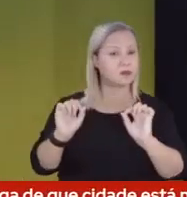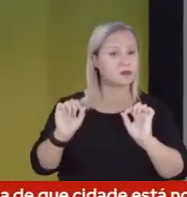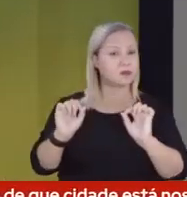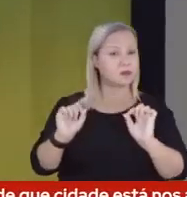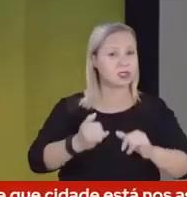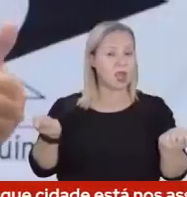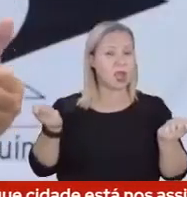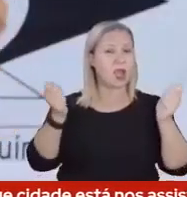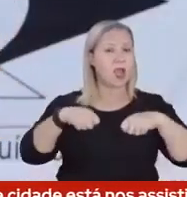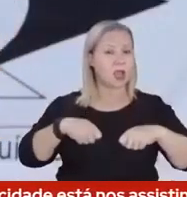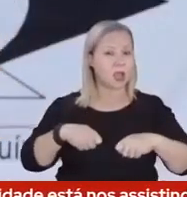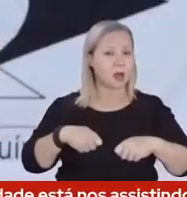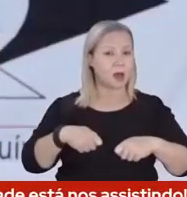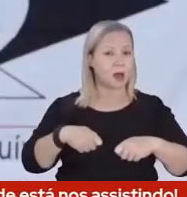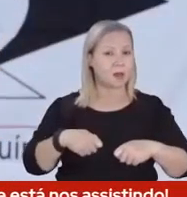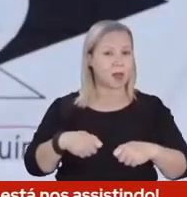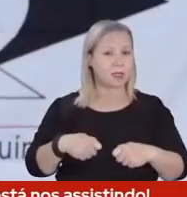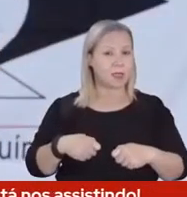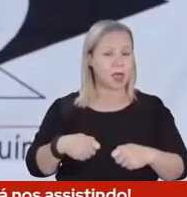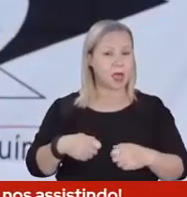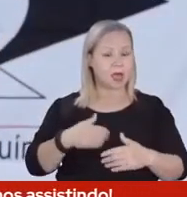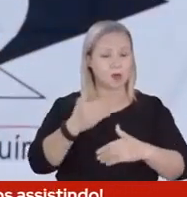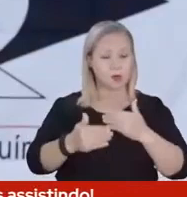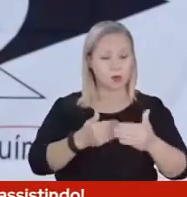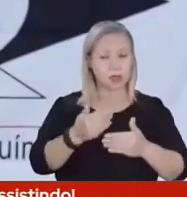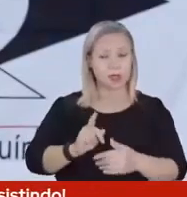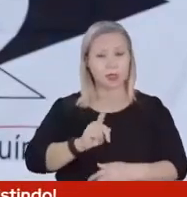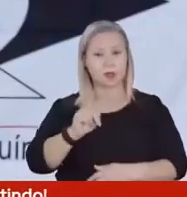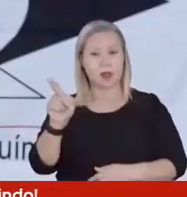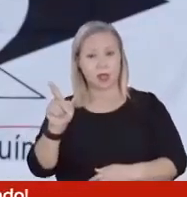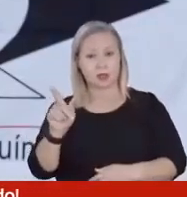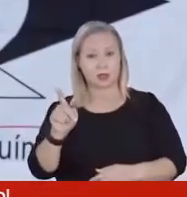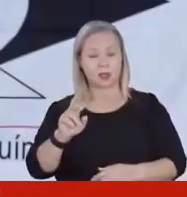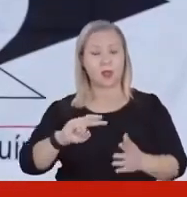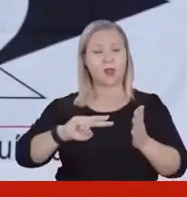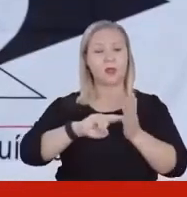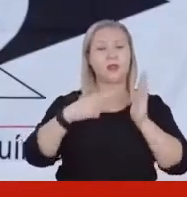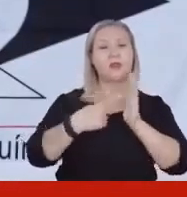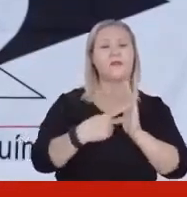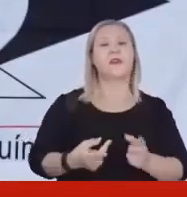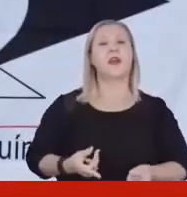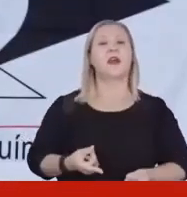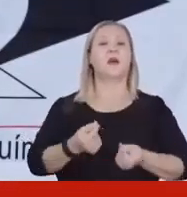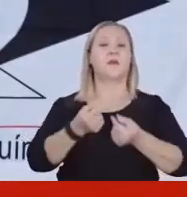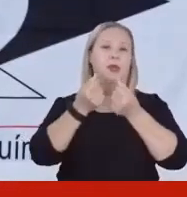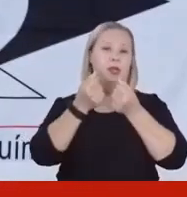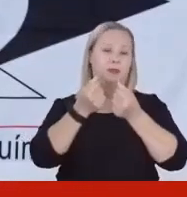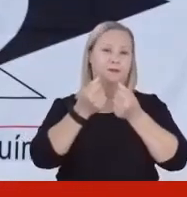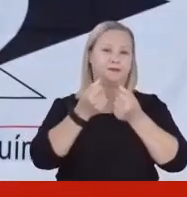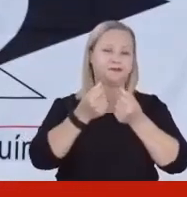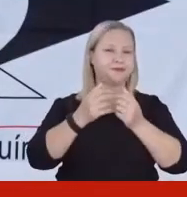ter acesso a elas, o que significa preço. Não é à toa que hoje,